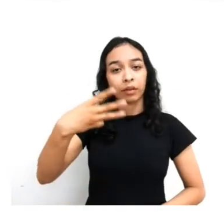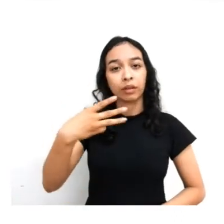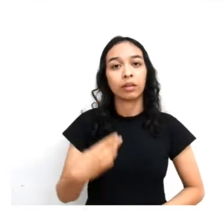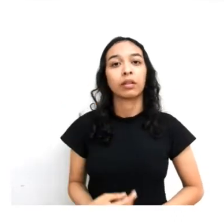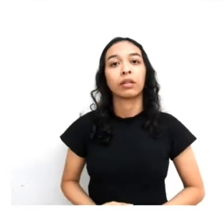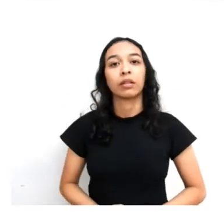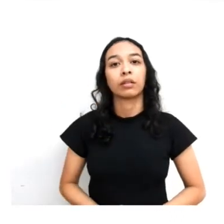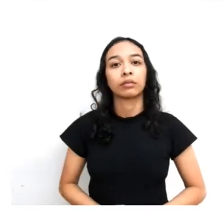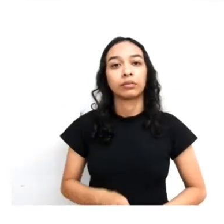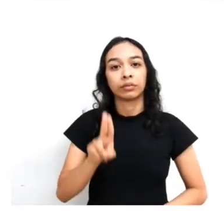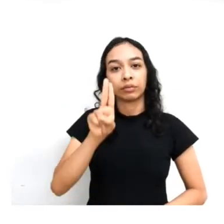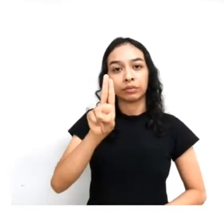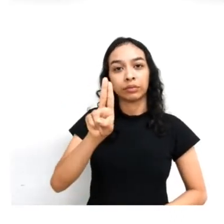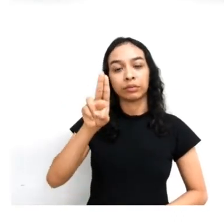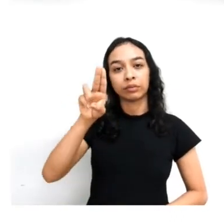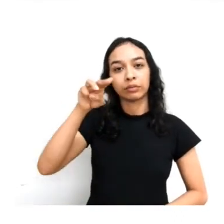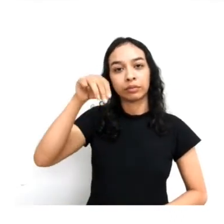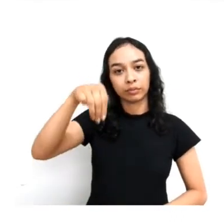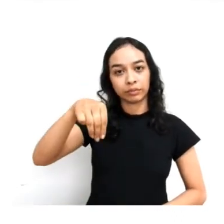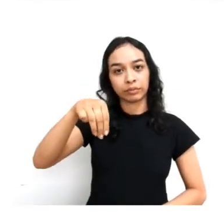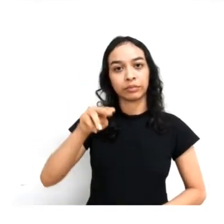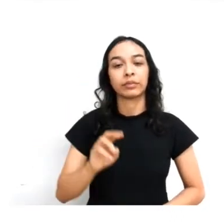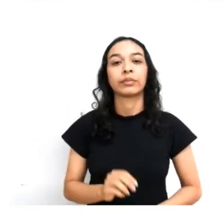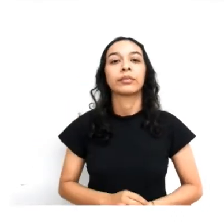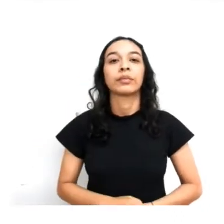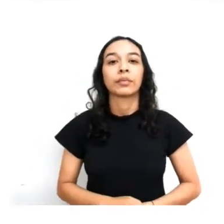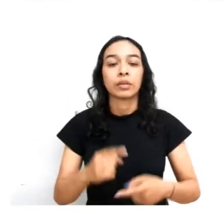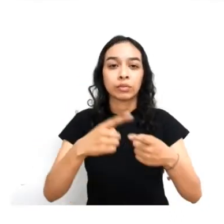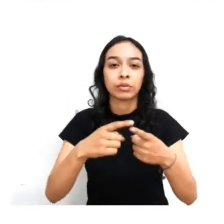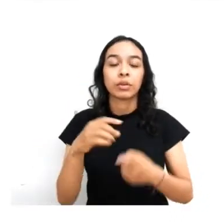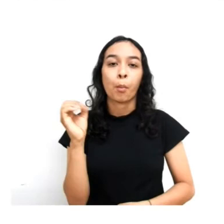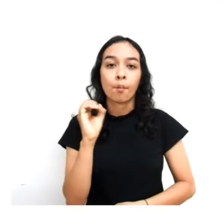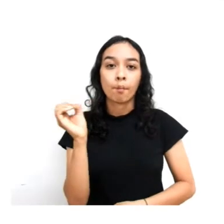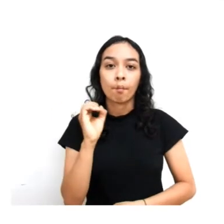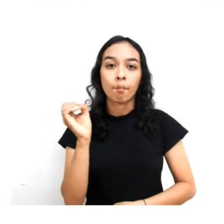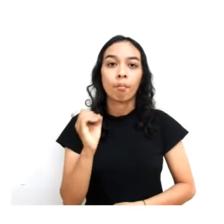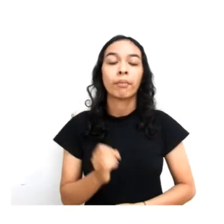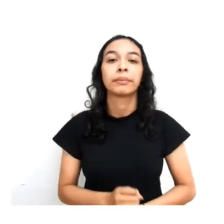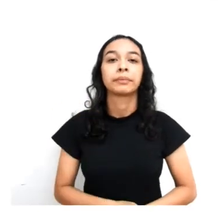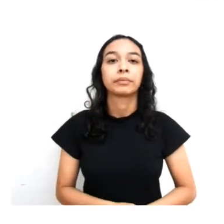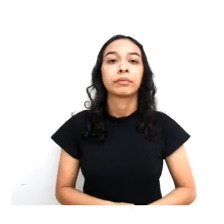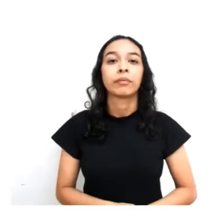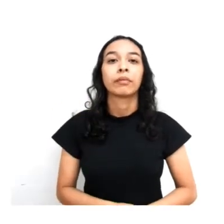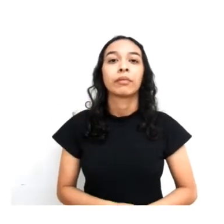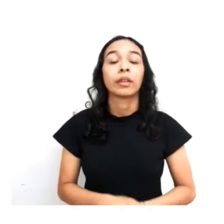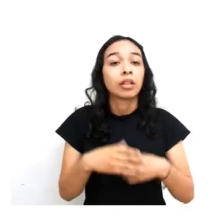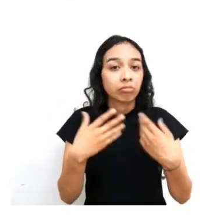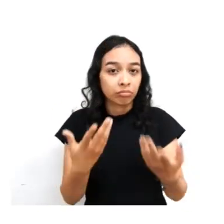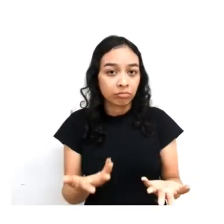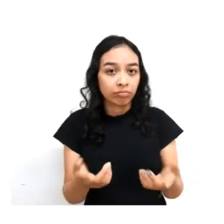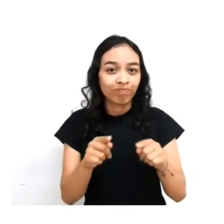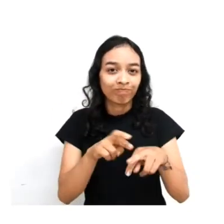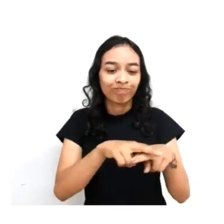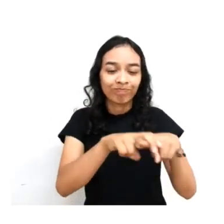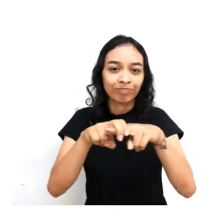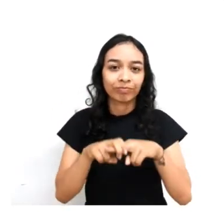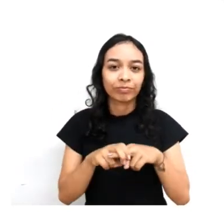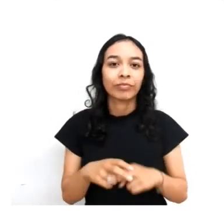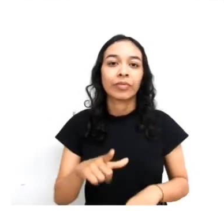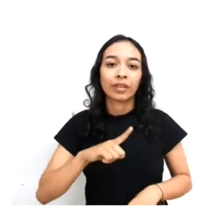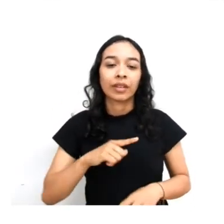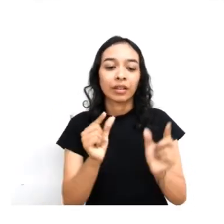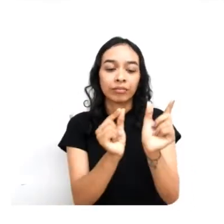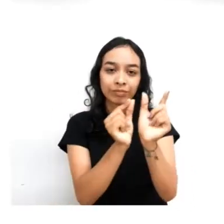um masculino. A terceira em porque é neutro. E, por acaso, tem a mesma